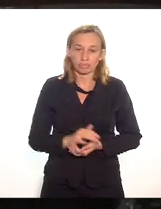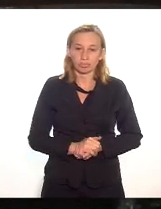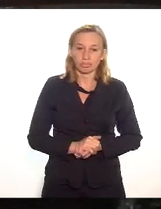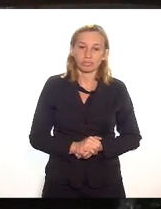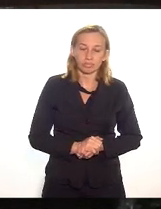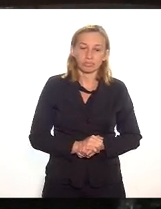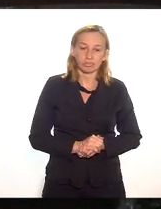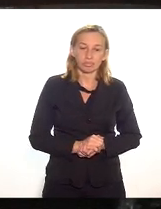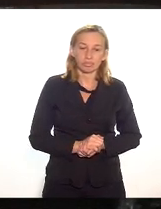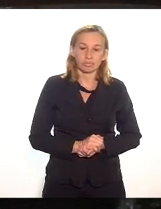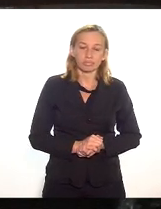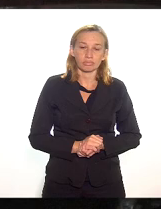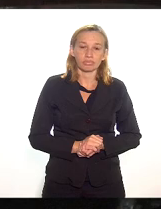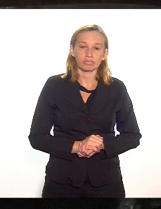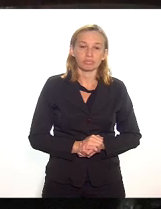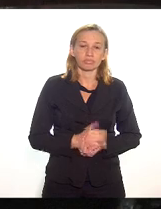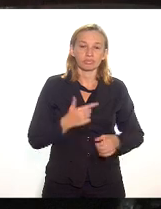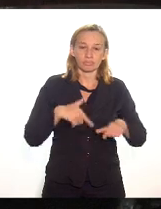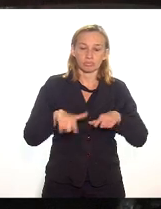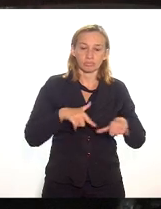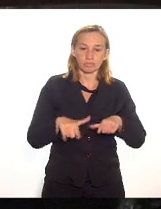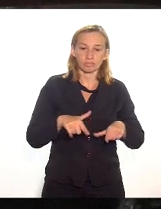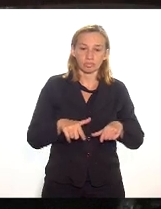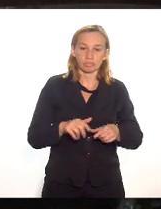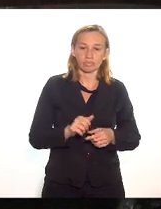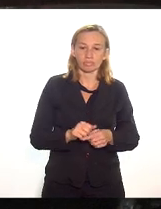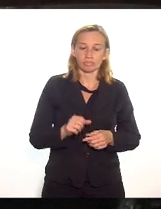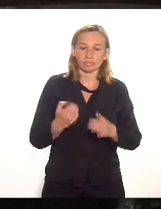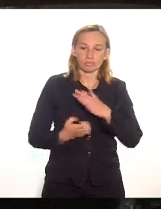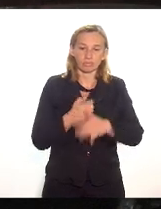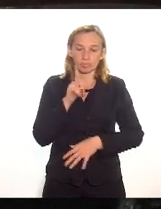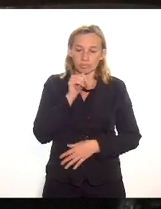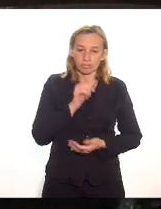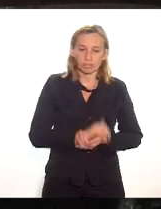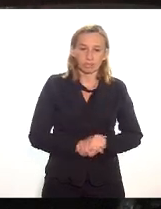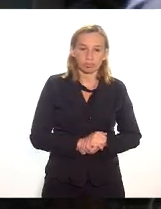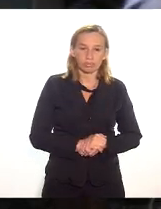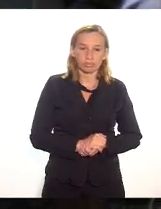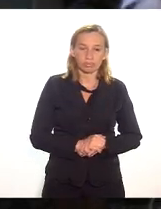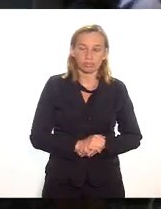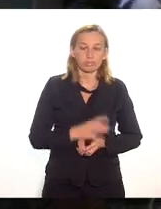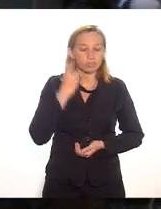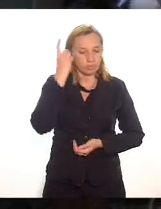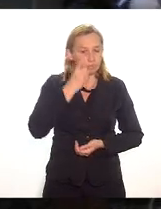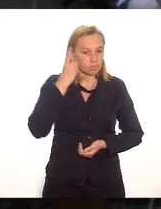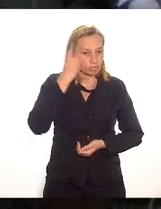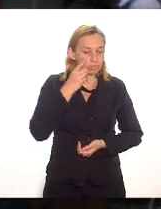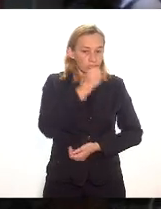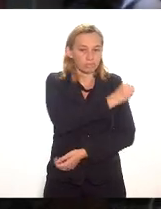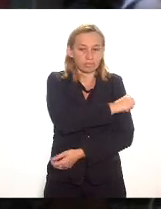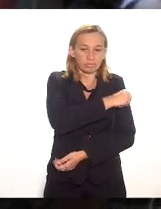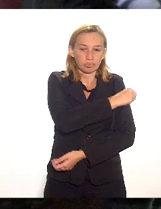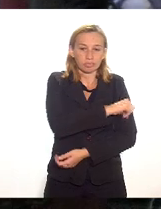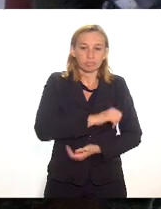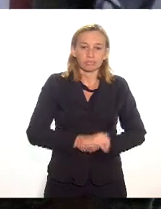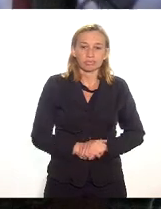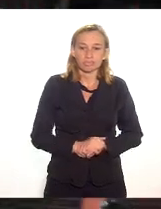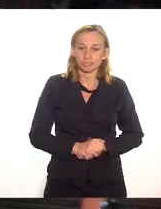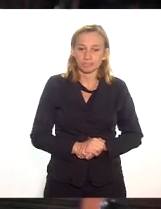são os trabalhadores e as trabalhadoras da SEDAI. Muito obrigada, senhor presidente. Com a palavra, a deputada enfermeira Rejane.